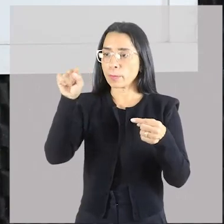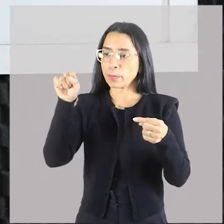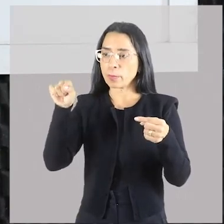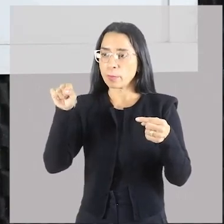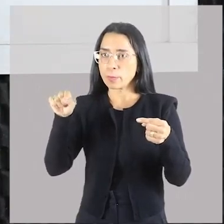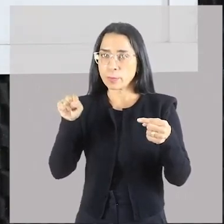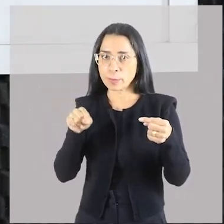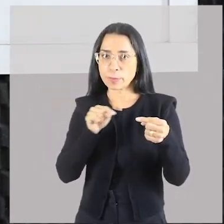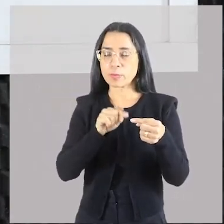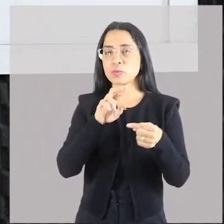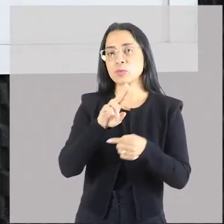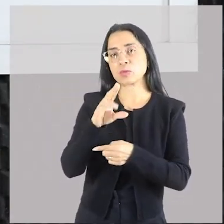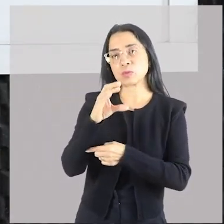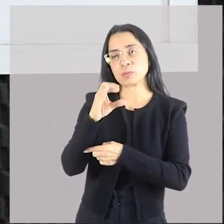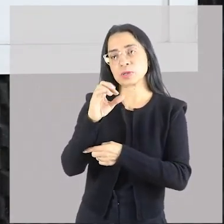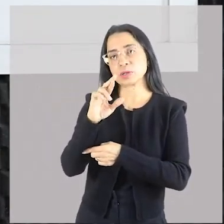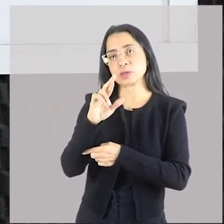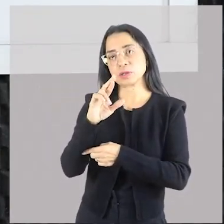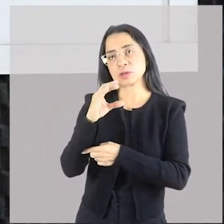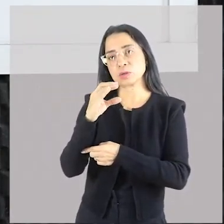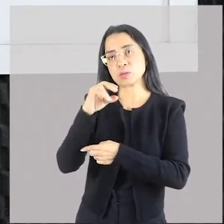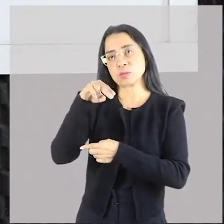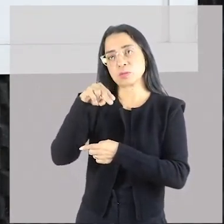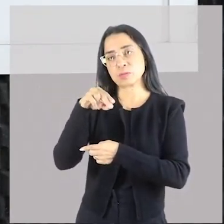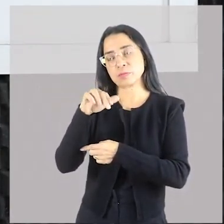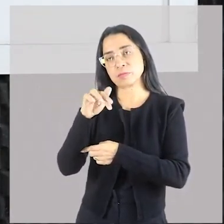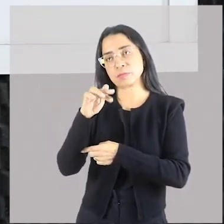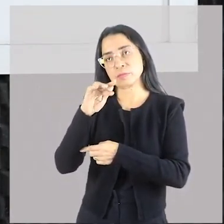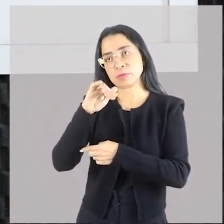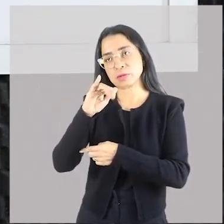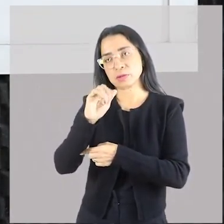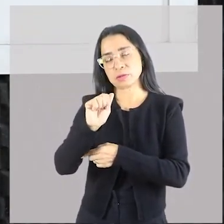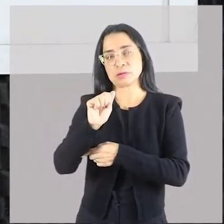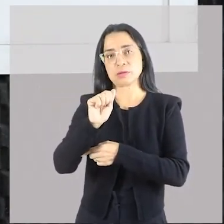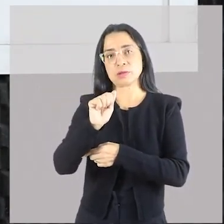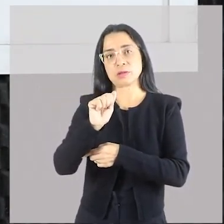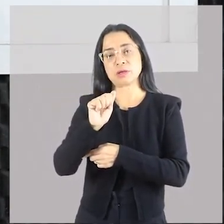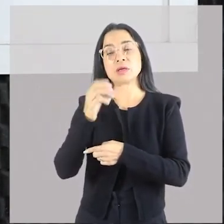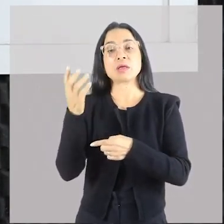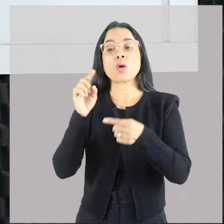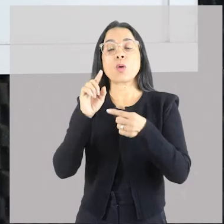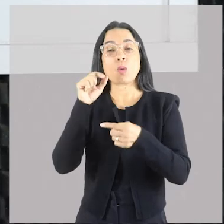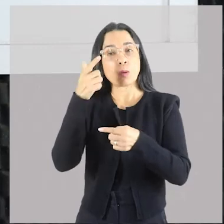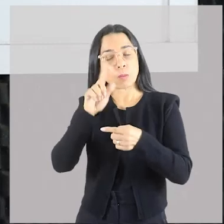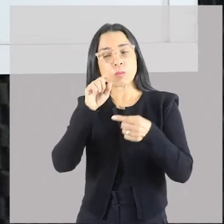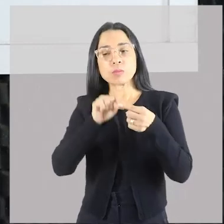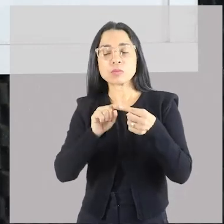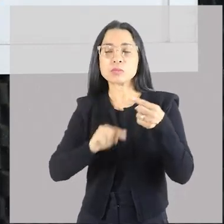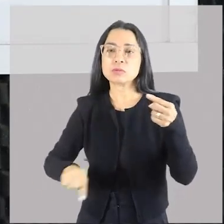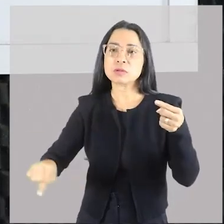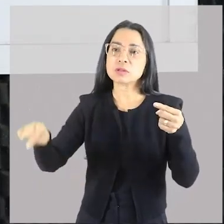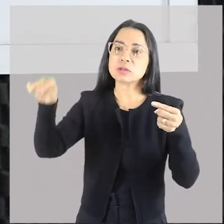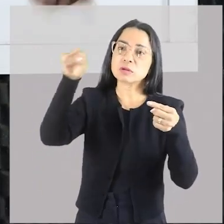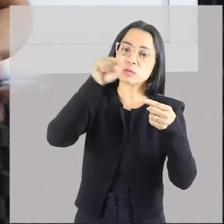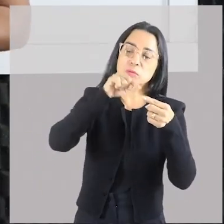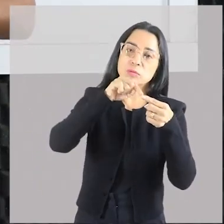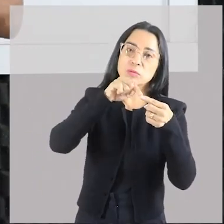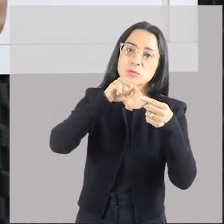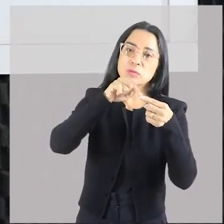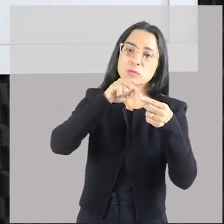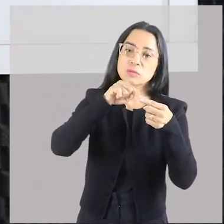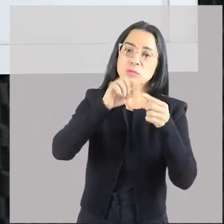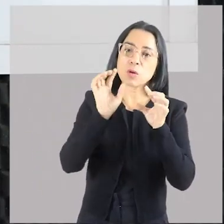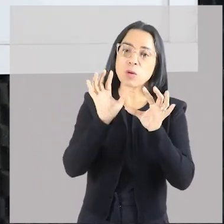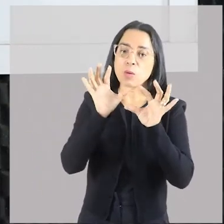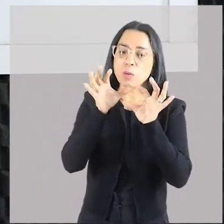interna. Já a circunferência é só a linha. Tá? Compreendeu aí a diferença entre círculo e circunferência? Elas compõem a